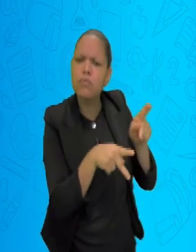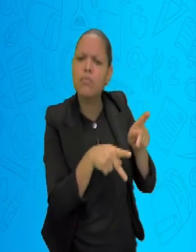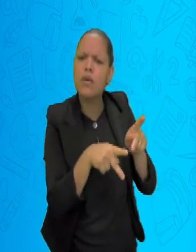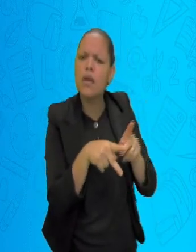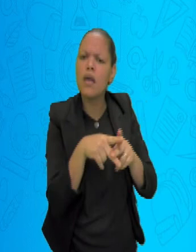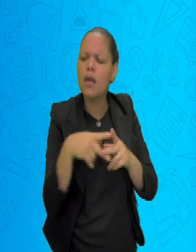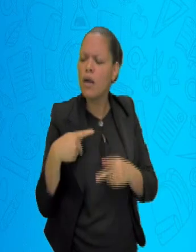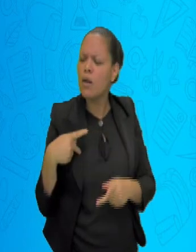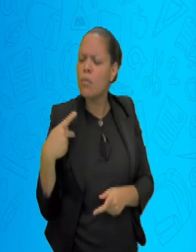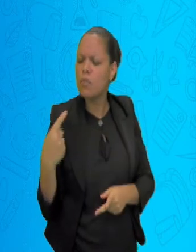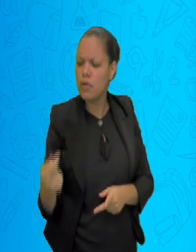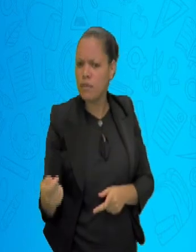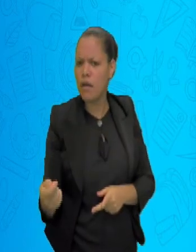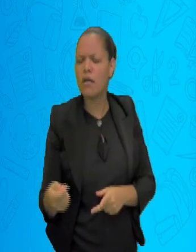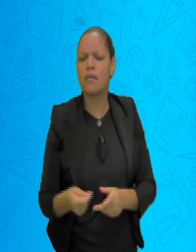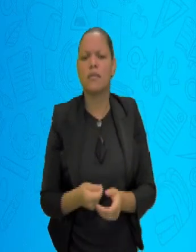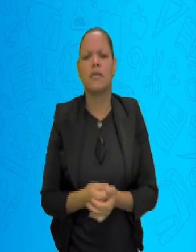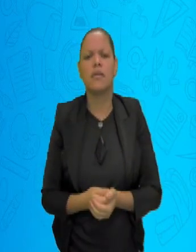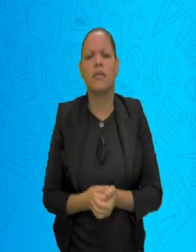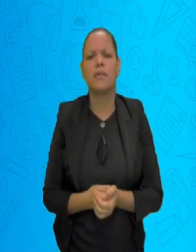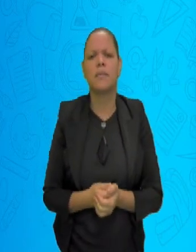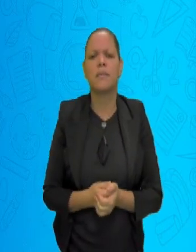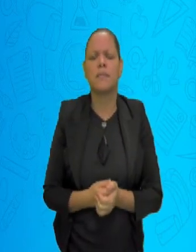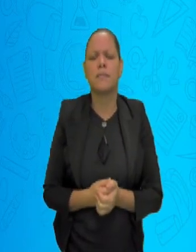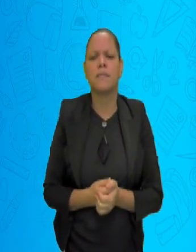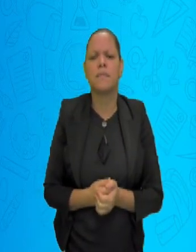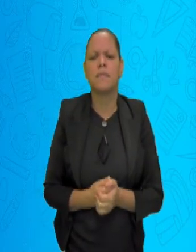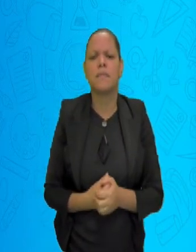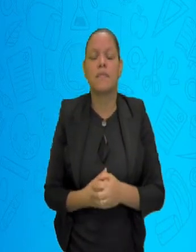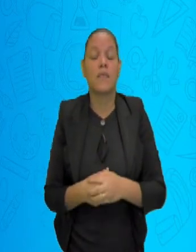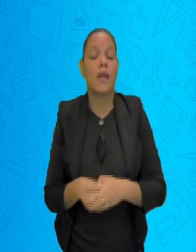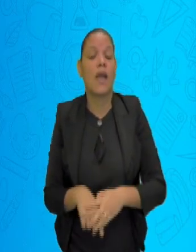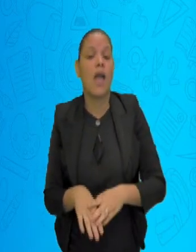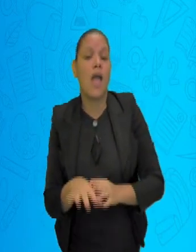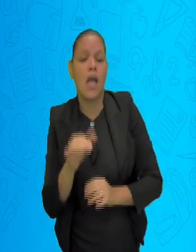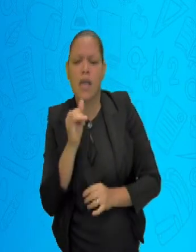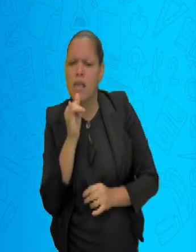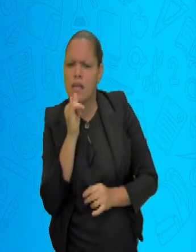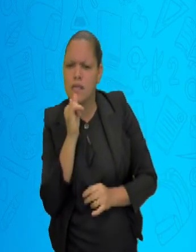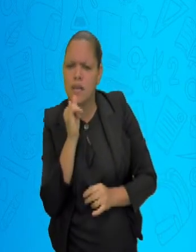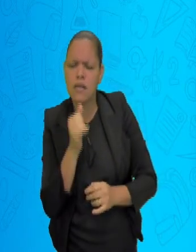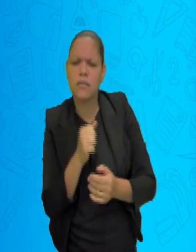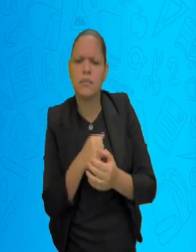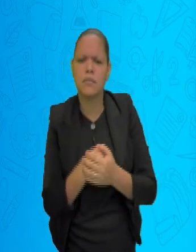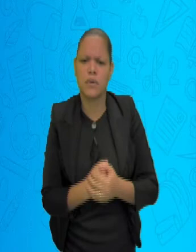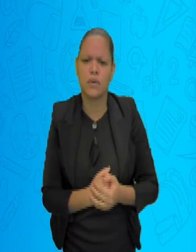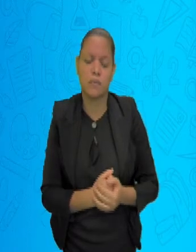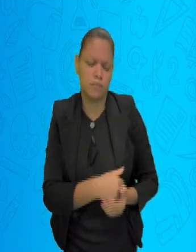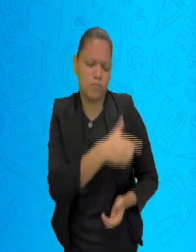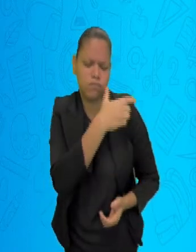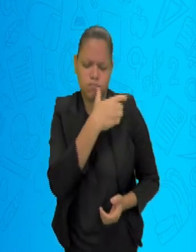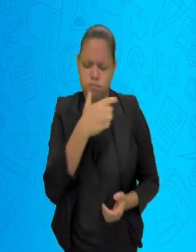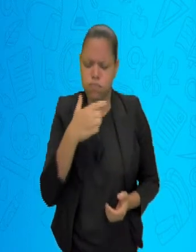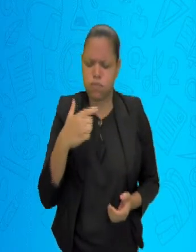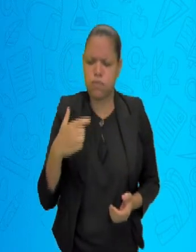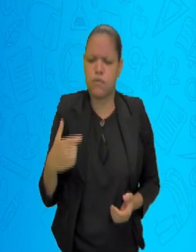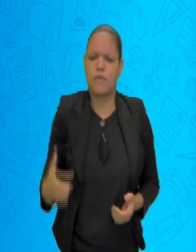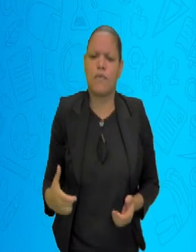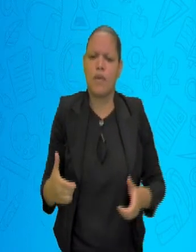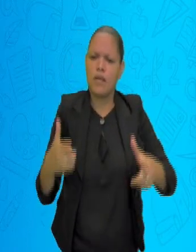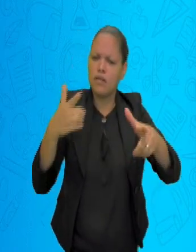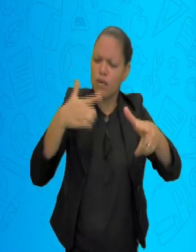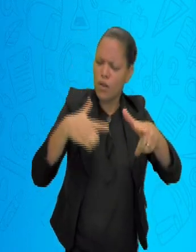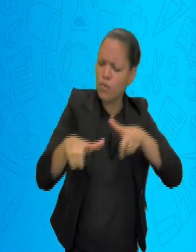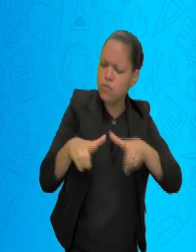prestação de serviço. Né? O governo está prestando serviço para a população com a educação. Nós